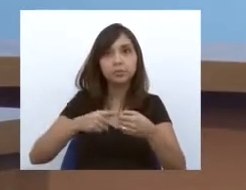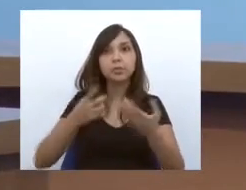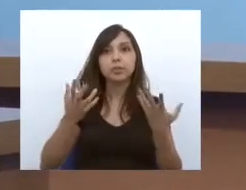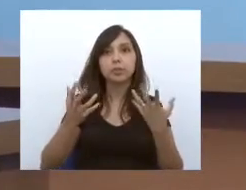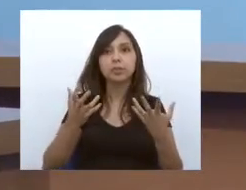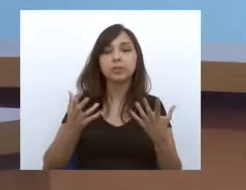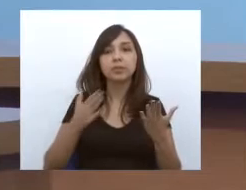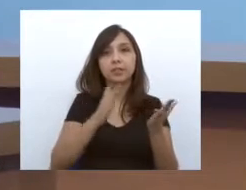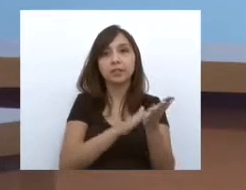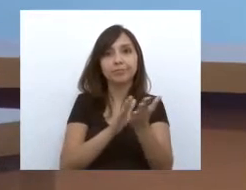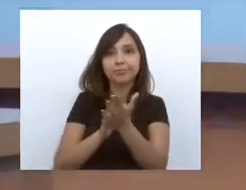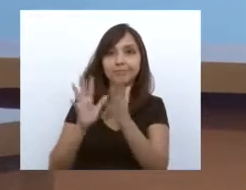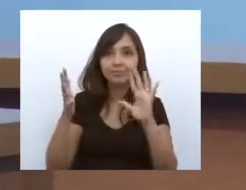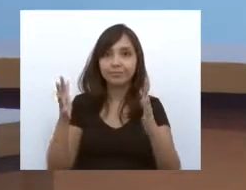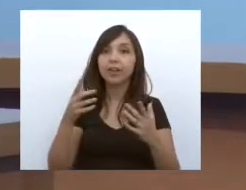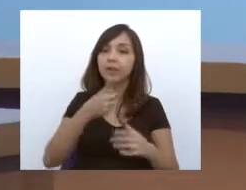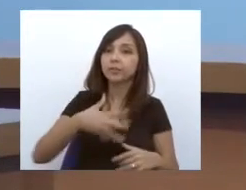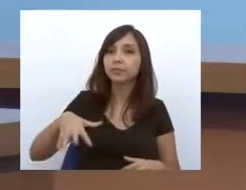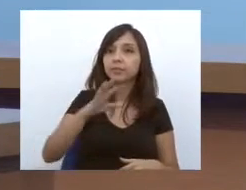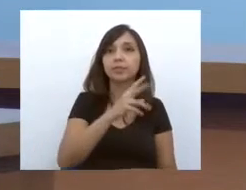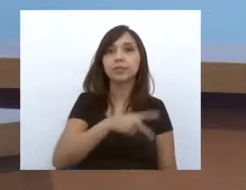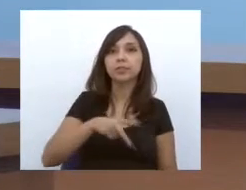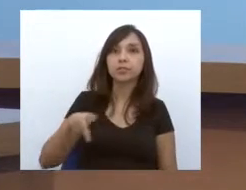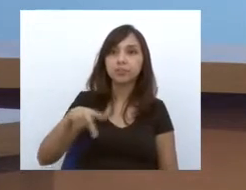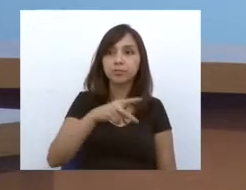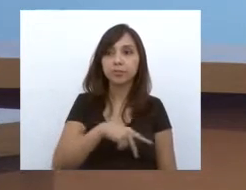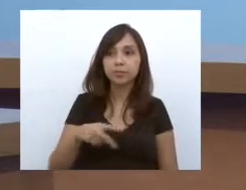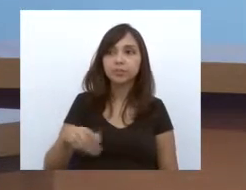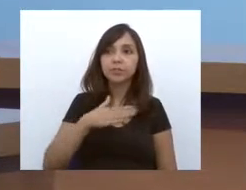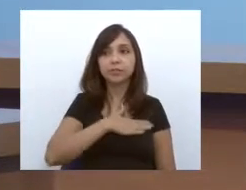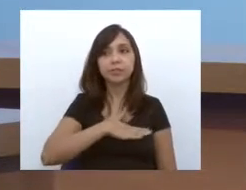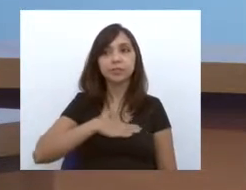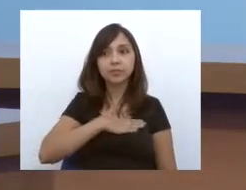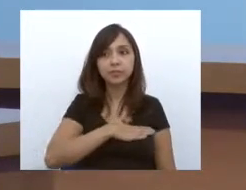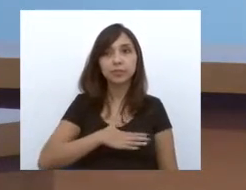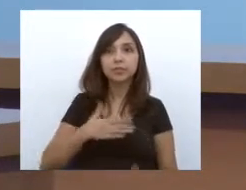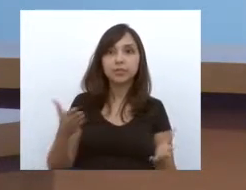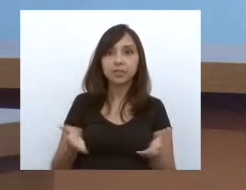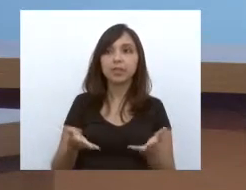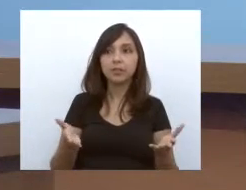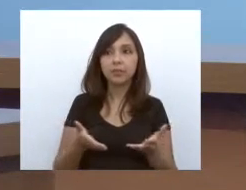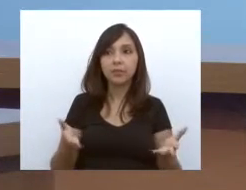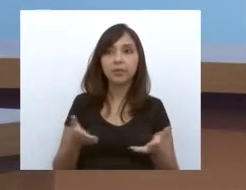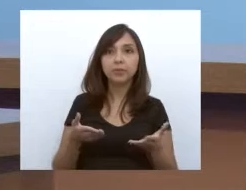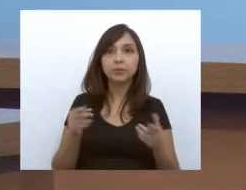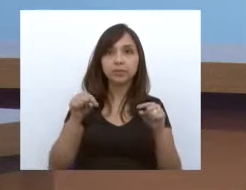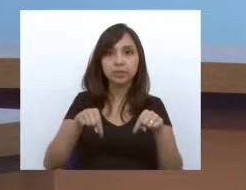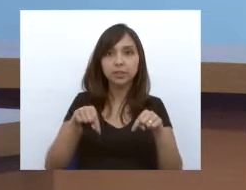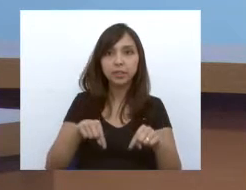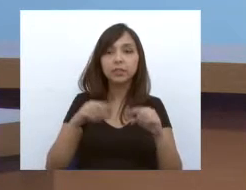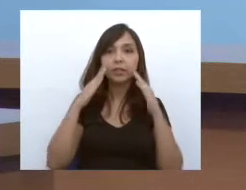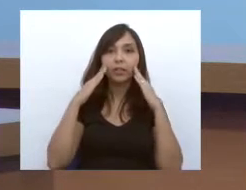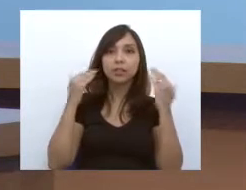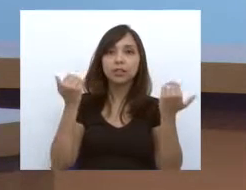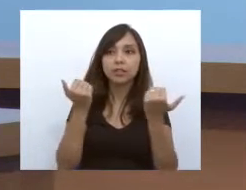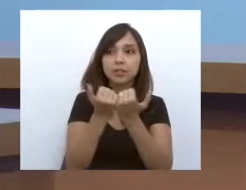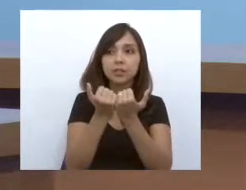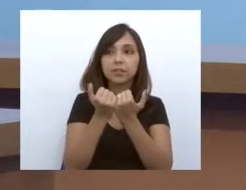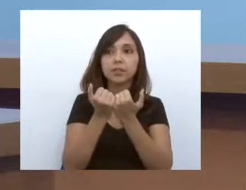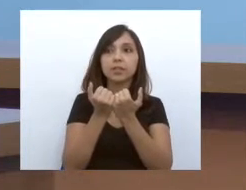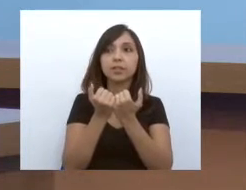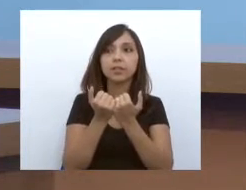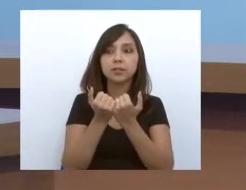saudar aqui todos os meus companheiros professores. Gostaria que hoje a gente estivesse aqui na Câmara Municipal